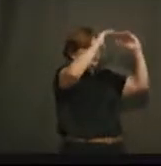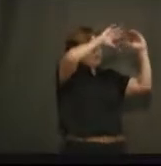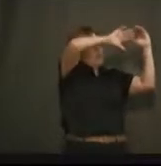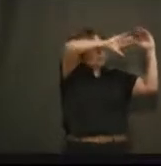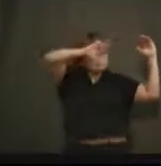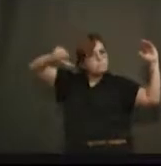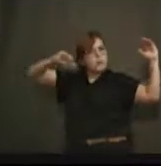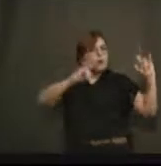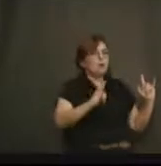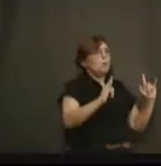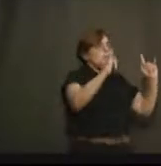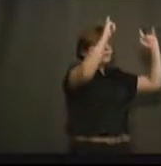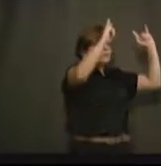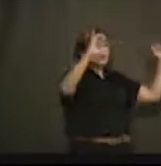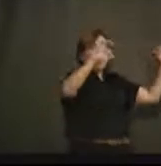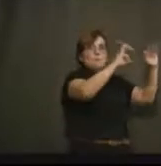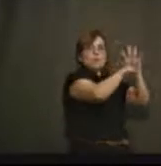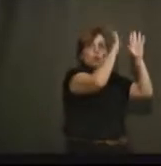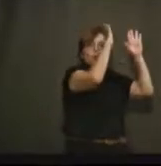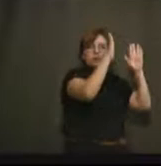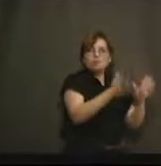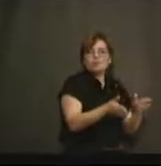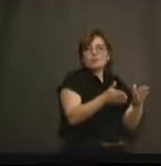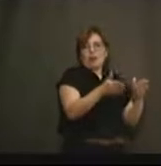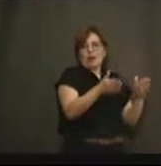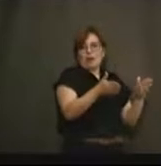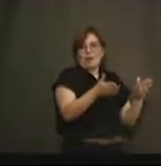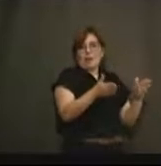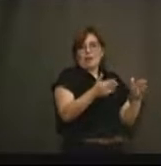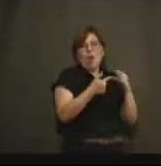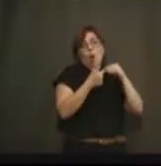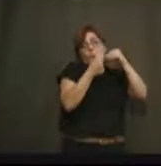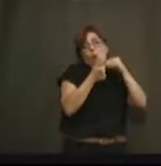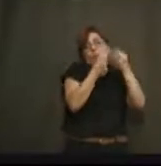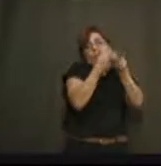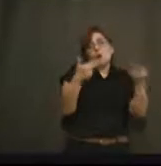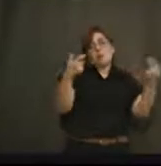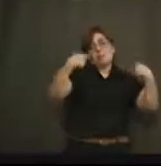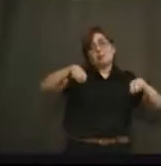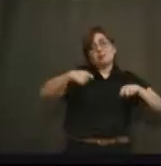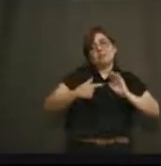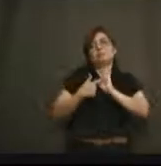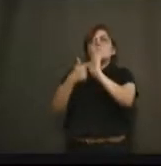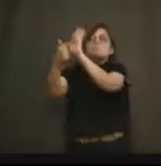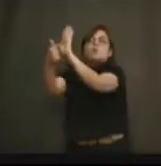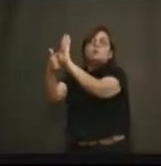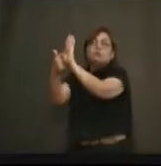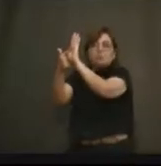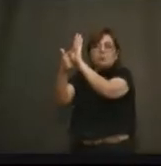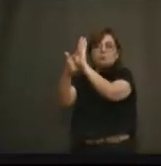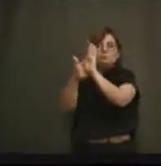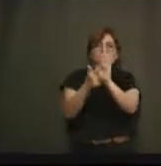pronto, terminado, que isso é a única coisa que deve ser mostrada para os demais. A gente faz